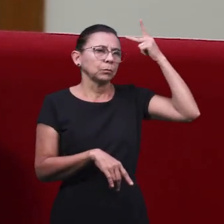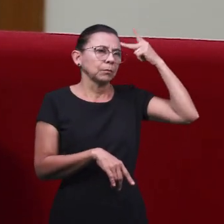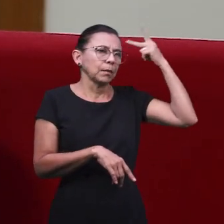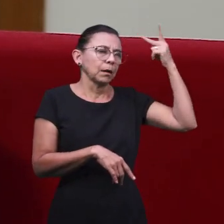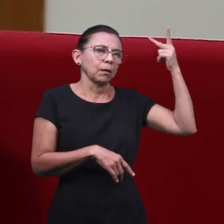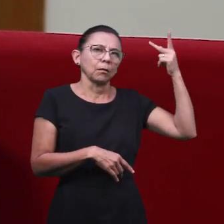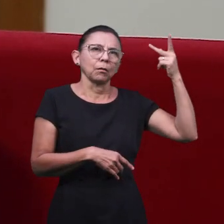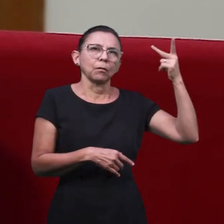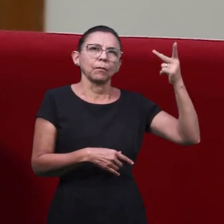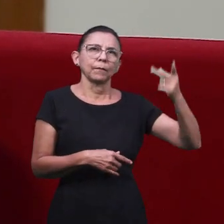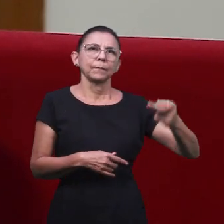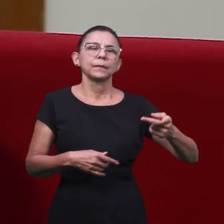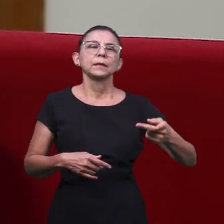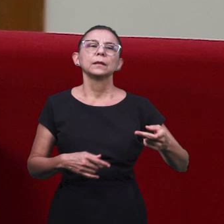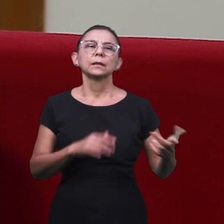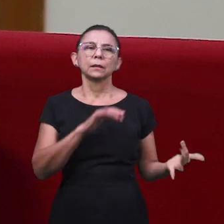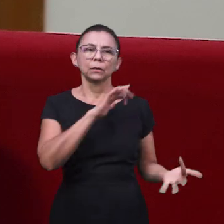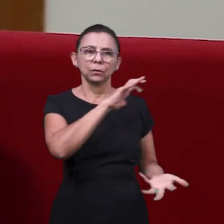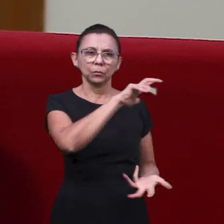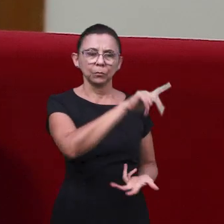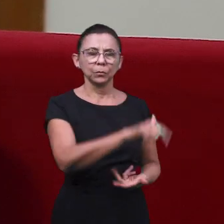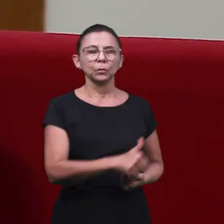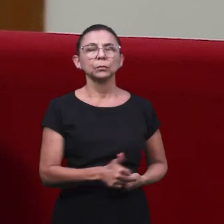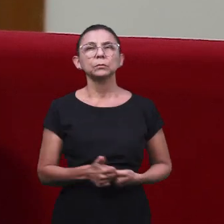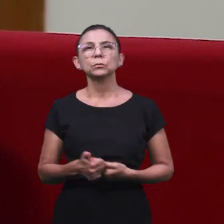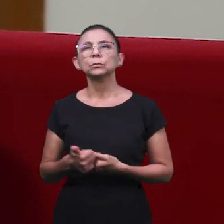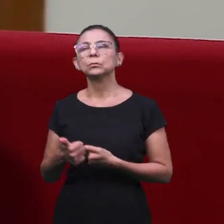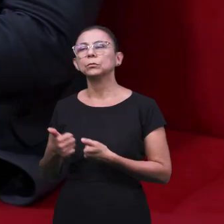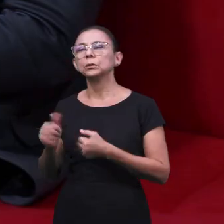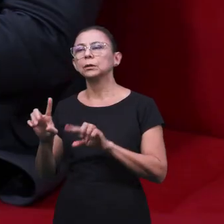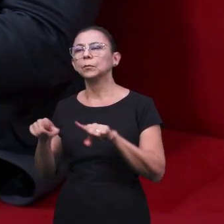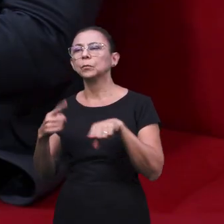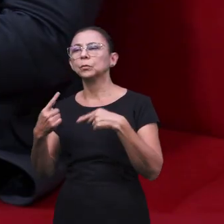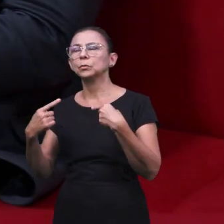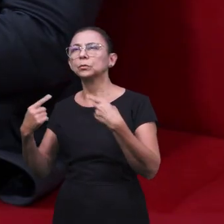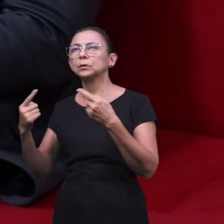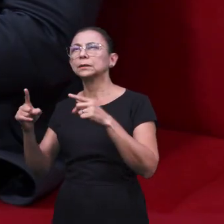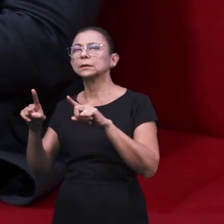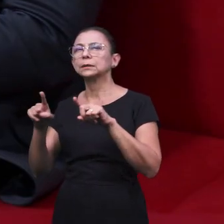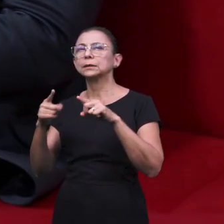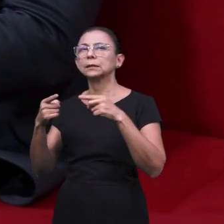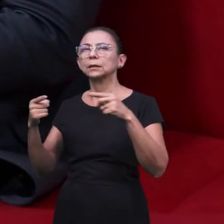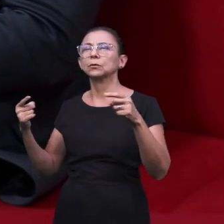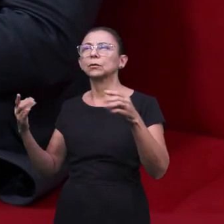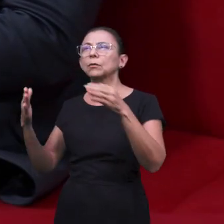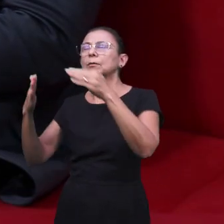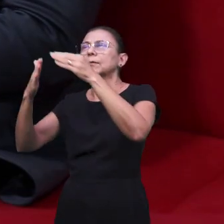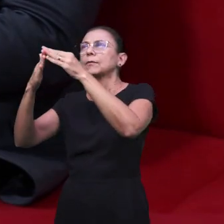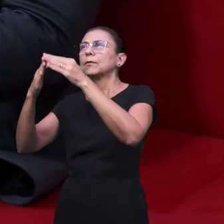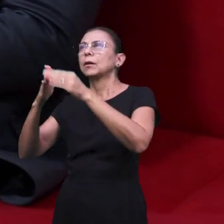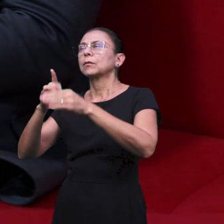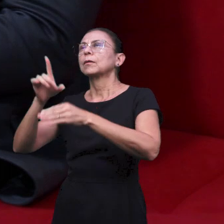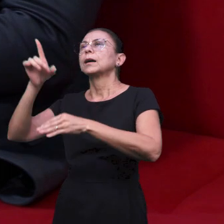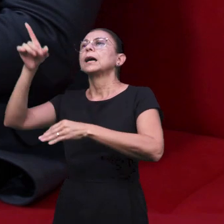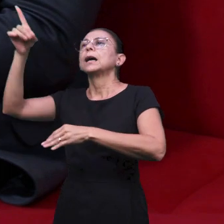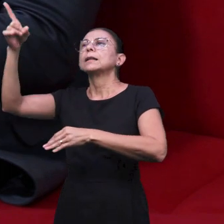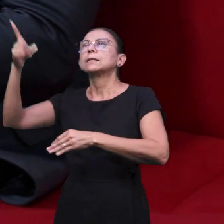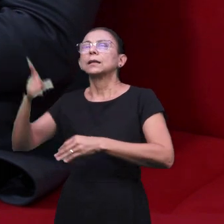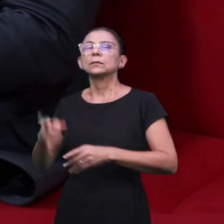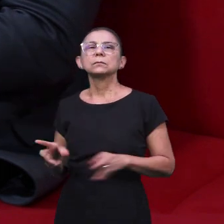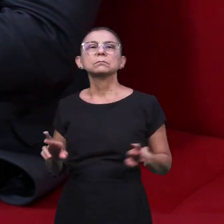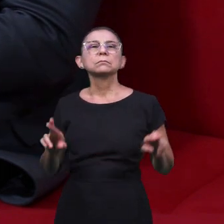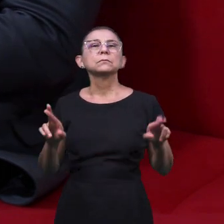é dirigida a Deus, né, com essa diferença de você ter a experiência do louvor. Sim. E a senhora